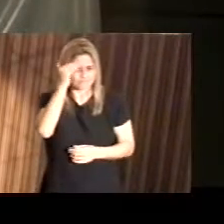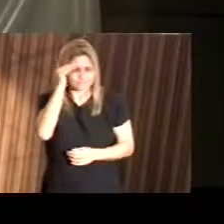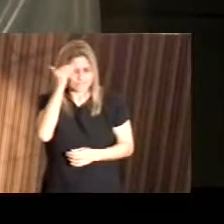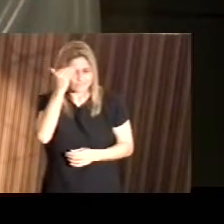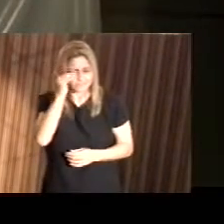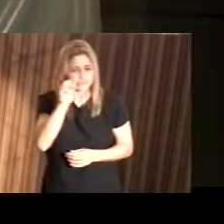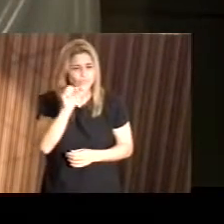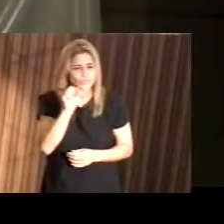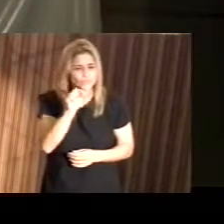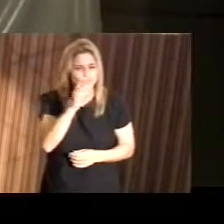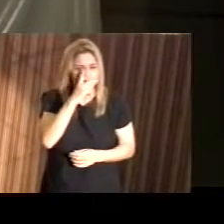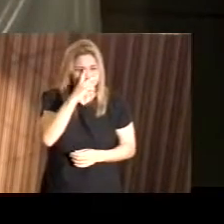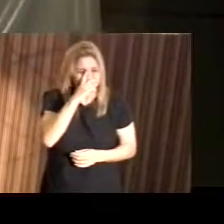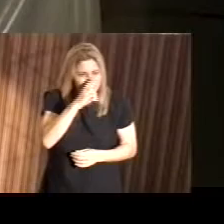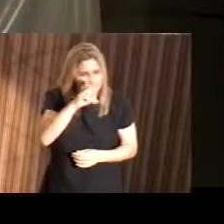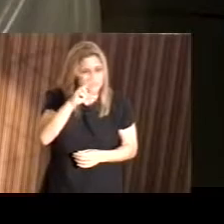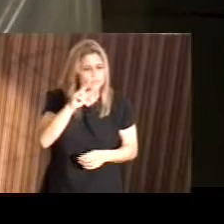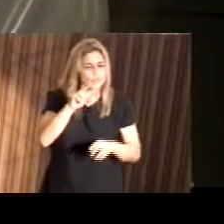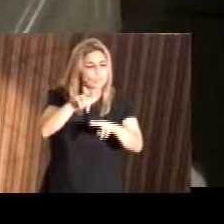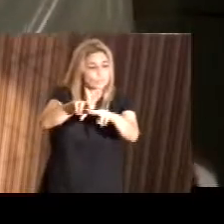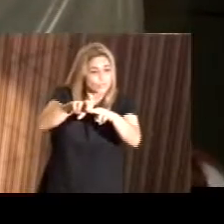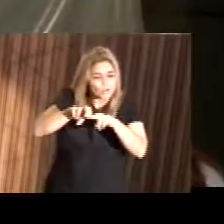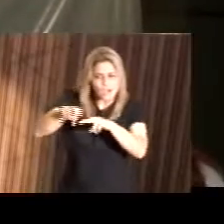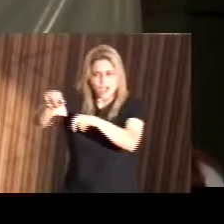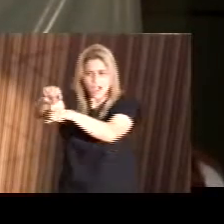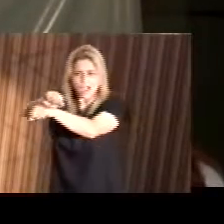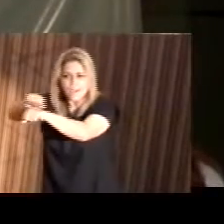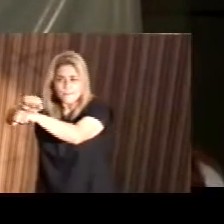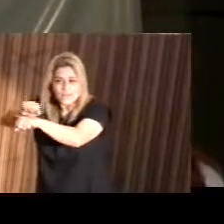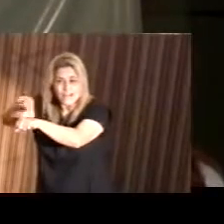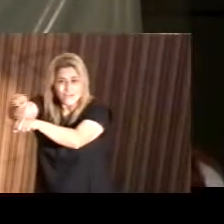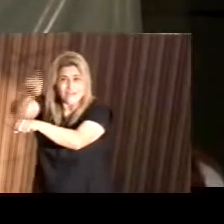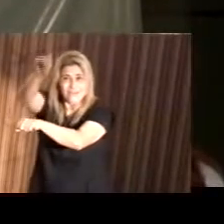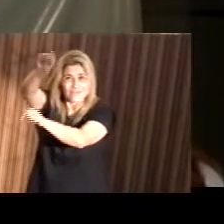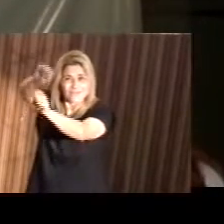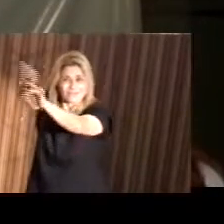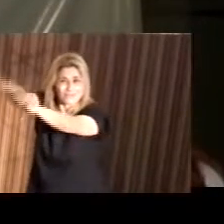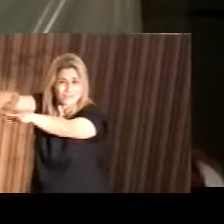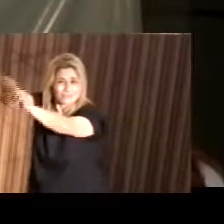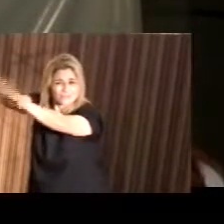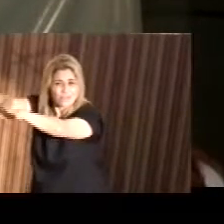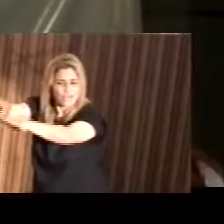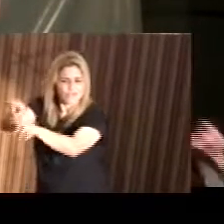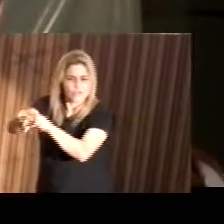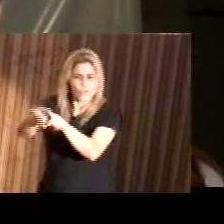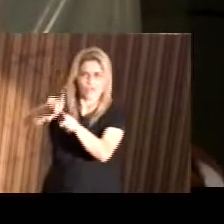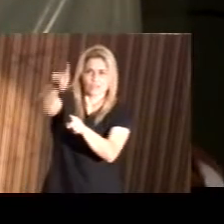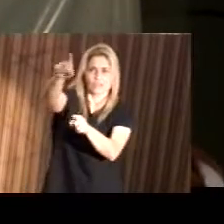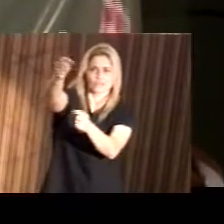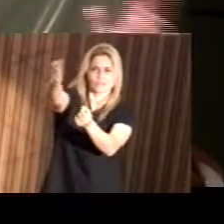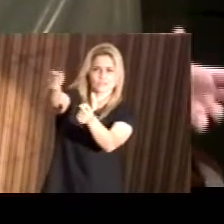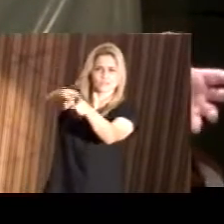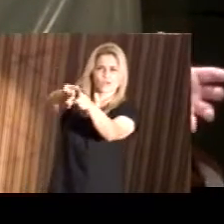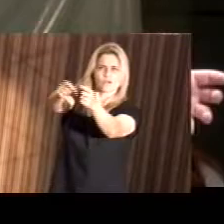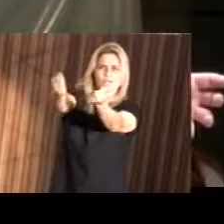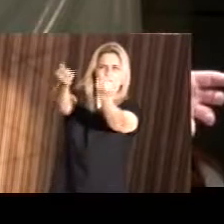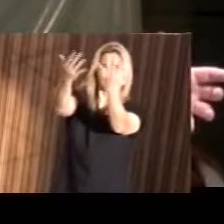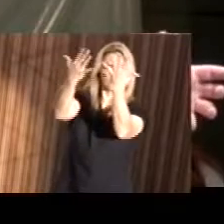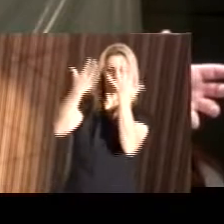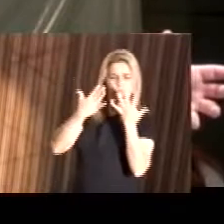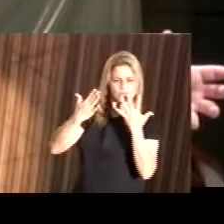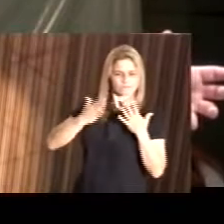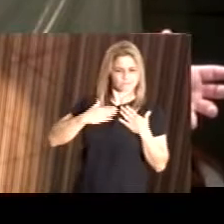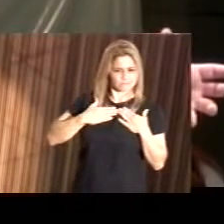entendido que parte da bênção material que ele possuía era como que respingos da bênção